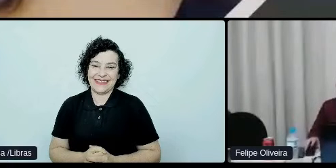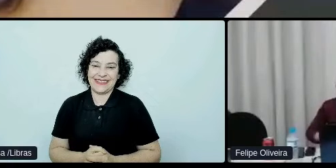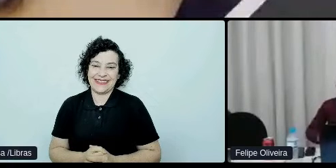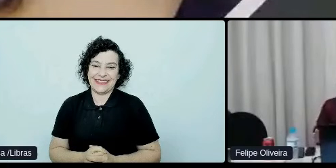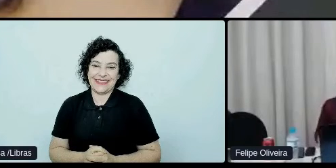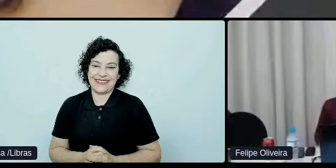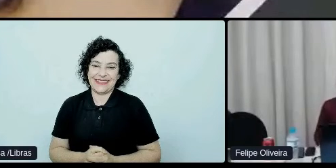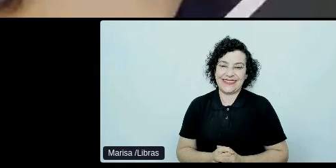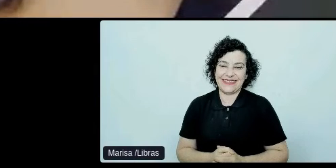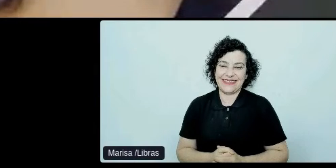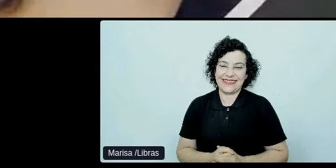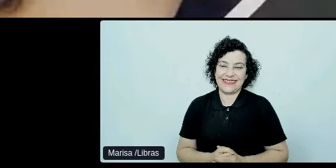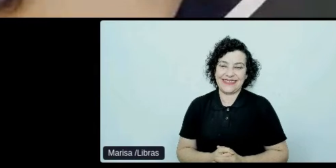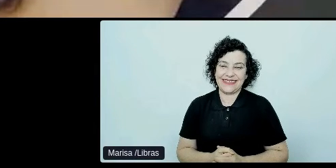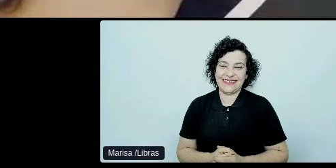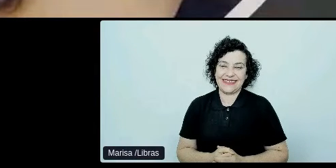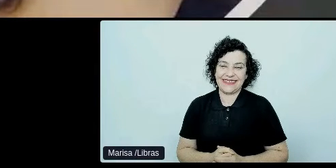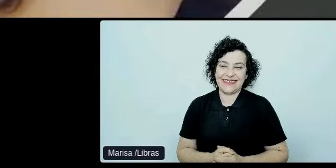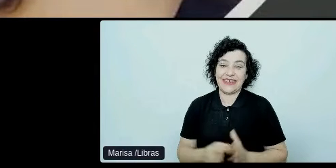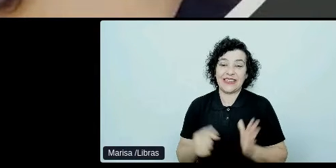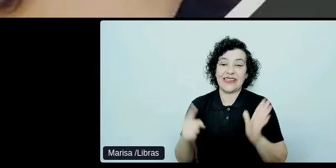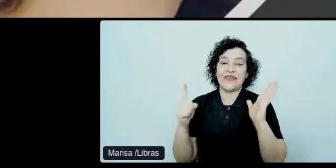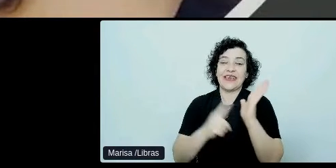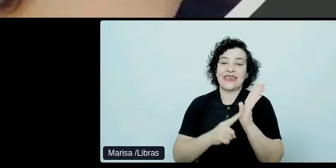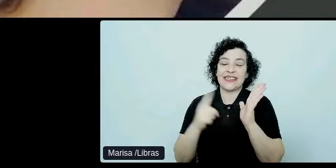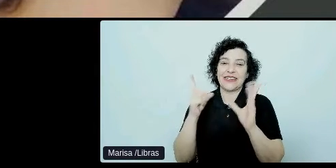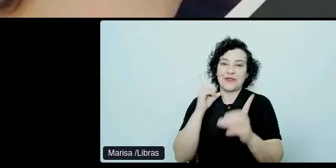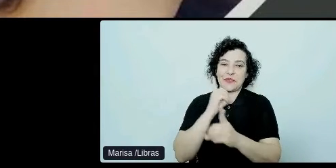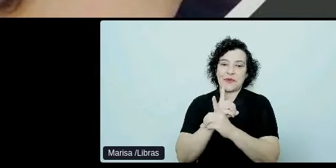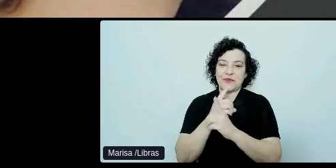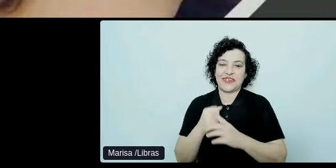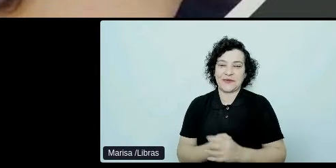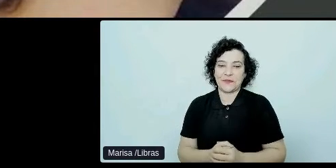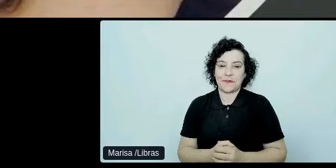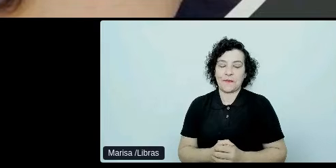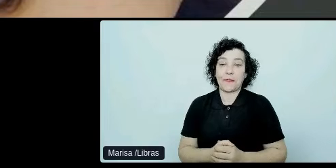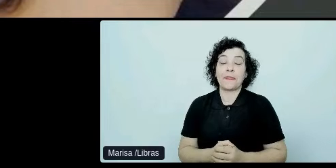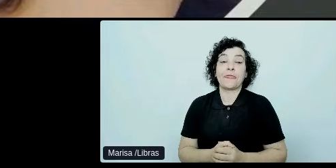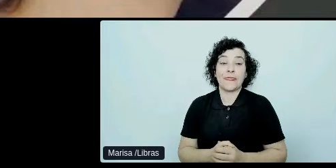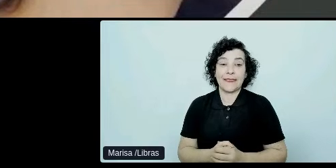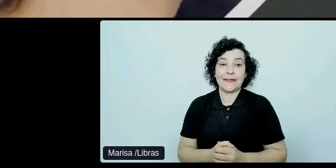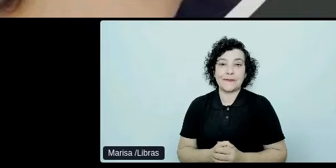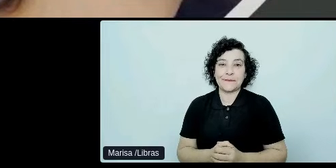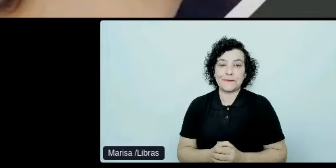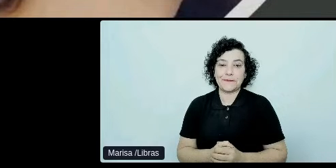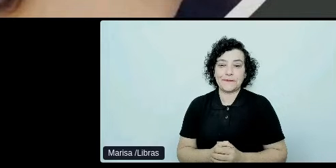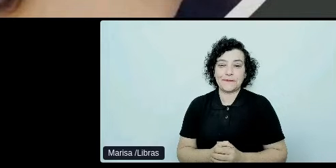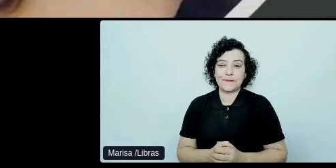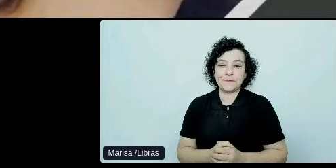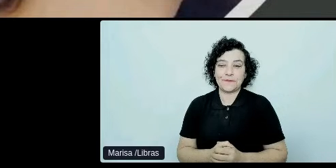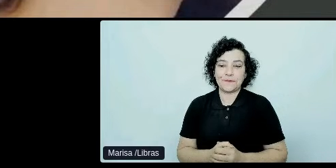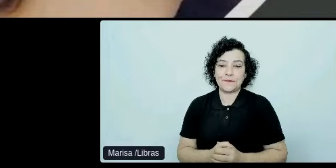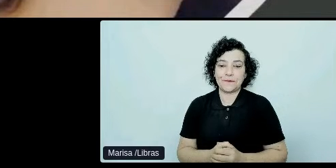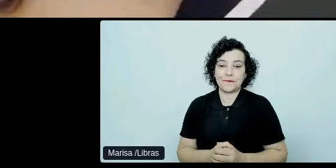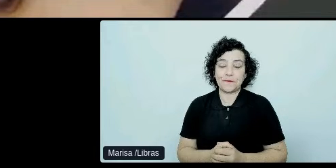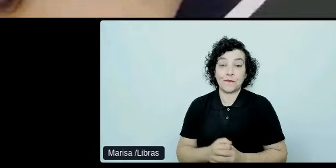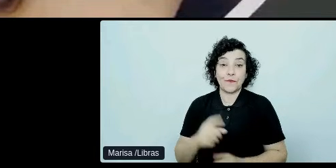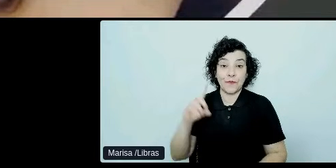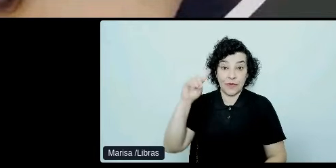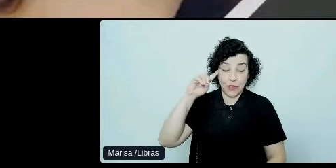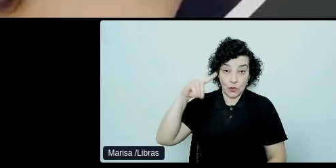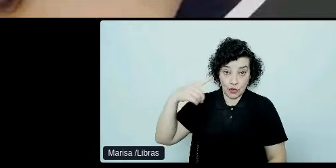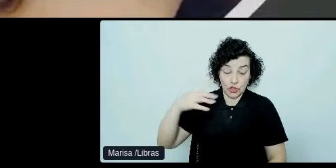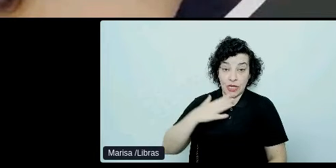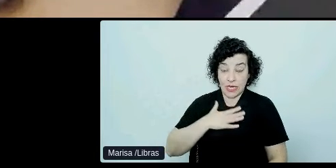É aí que eu tava clicando aqui nas coisas aqui para me achar. Galera, e assim, no dia a dia, eu com a Vanessa,